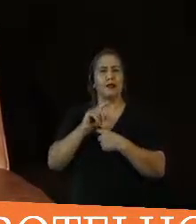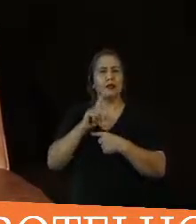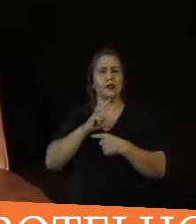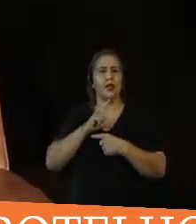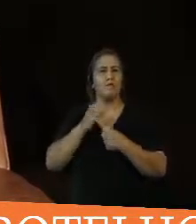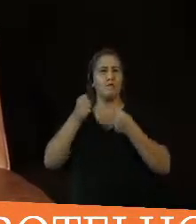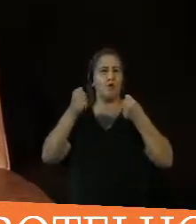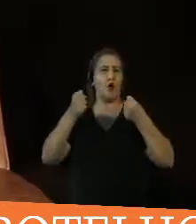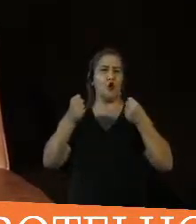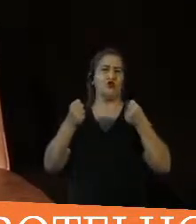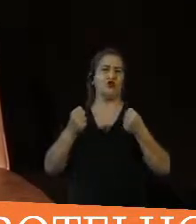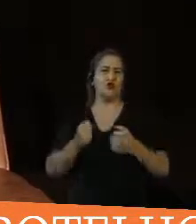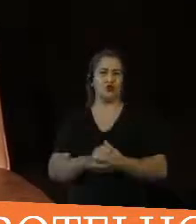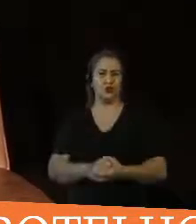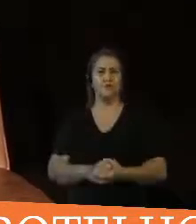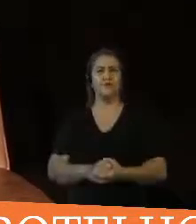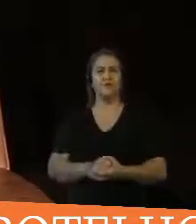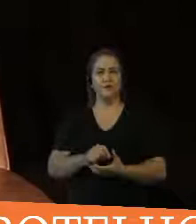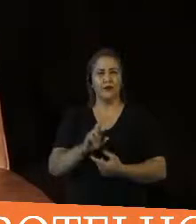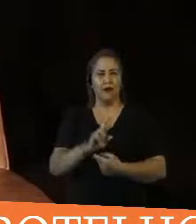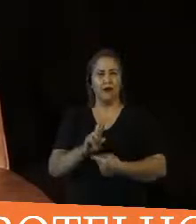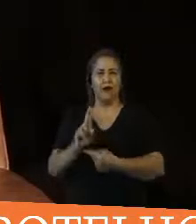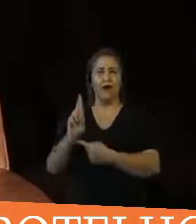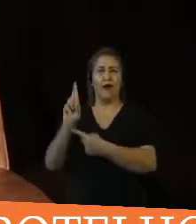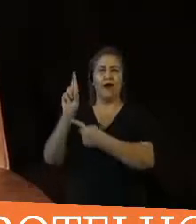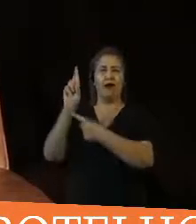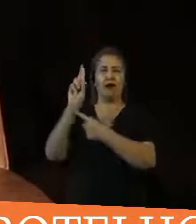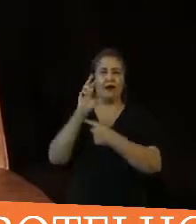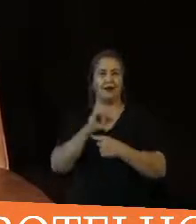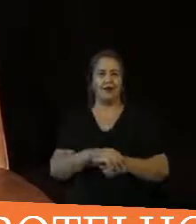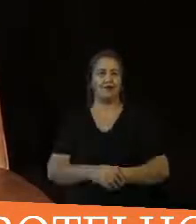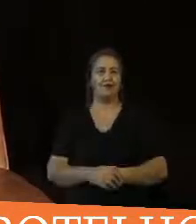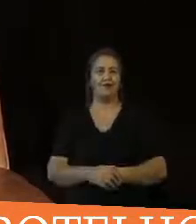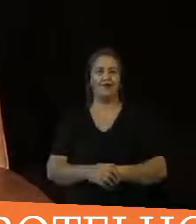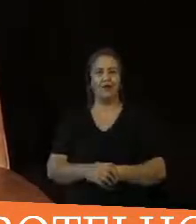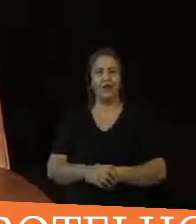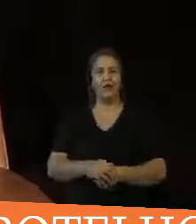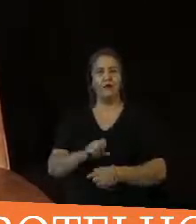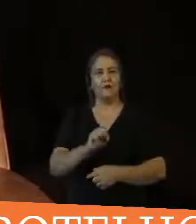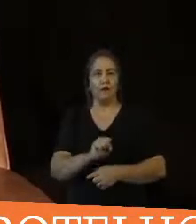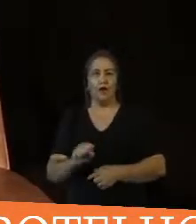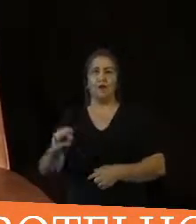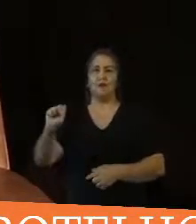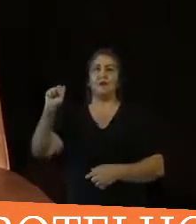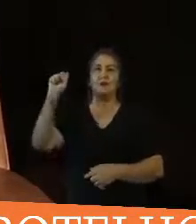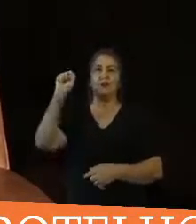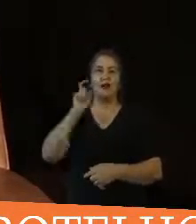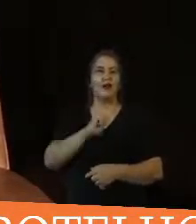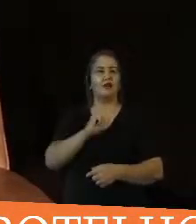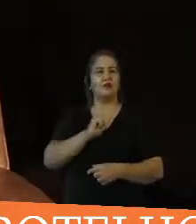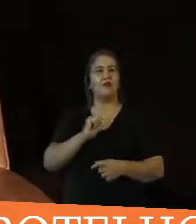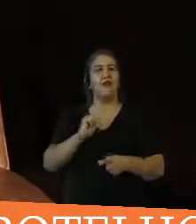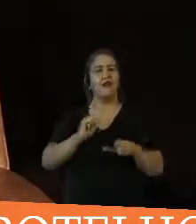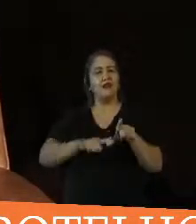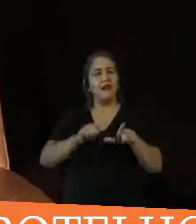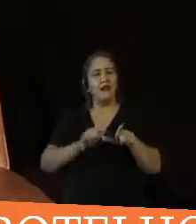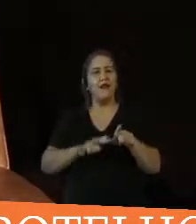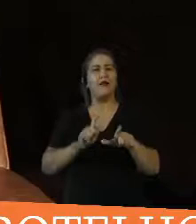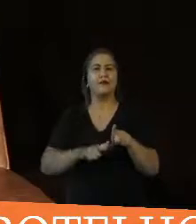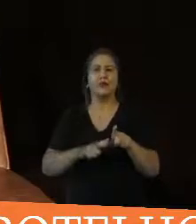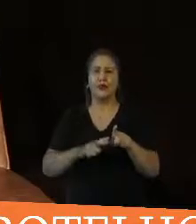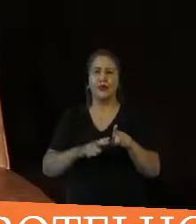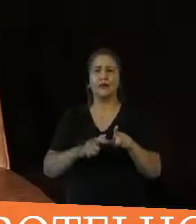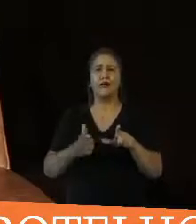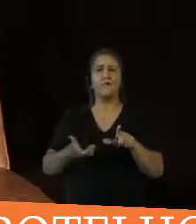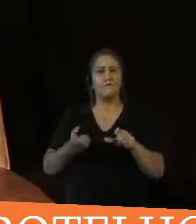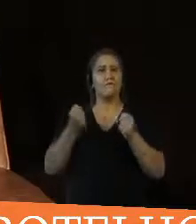e potente, né? O rádio, né? A voz. Então, todas essas consoantes elas foram valorizadas,